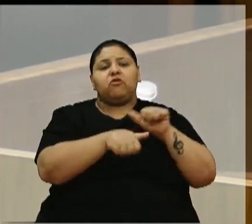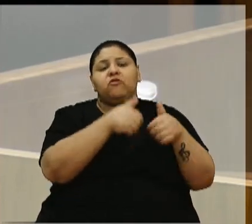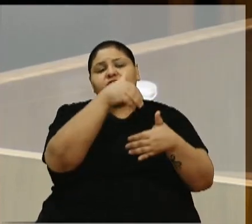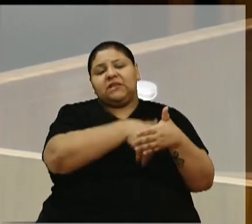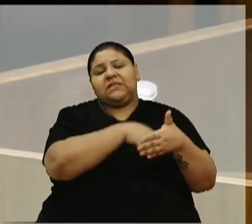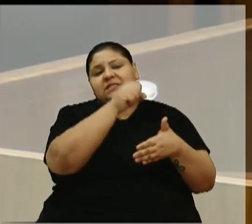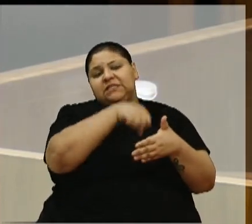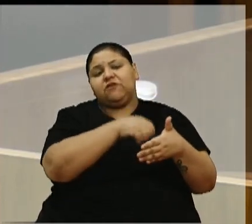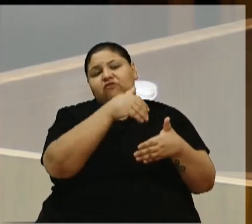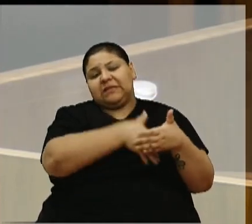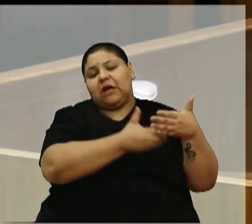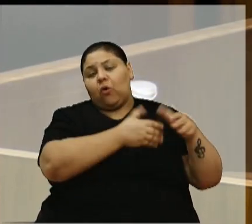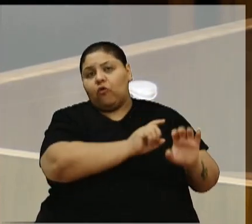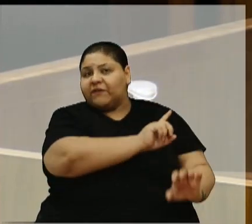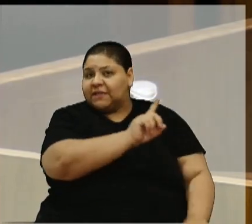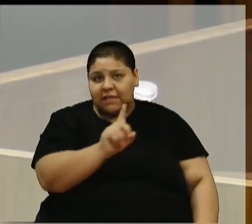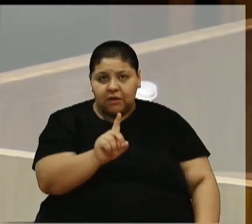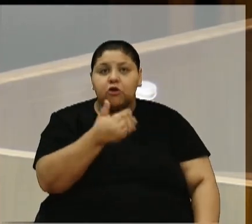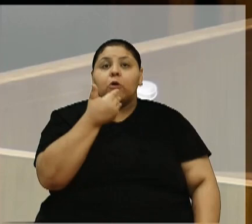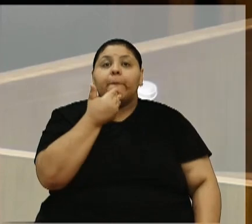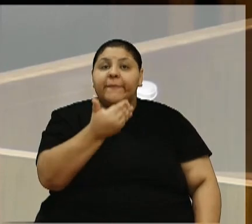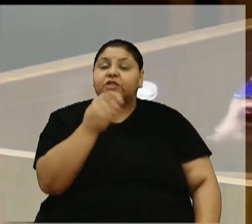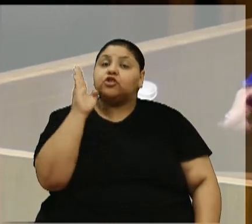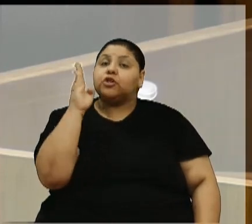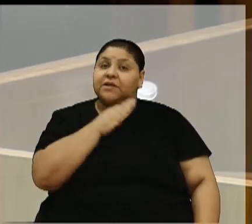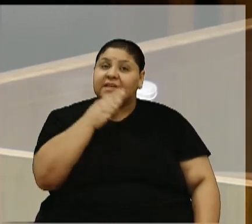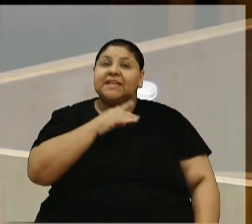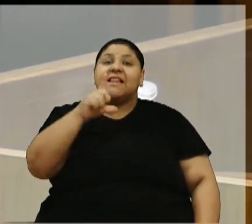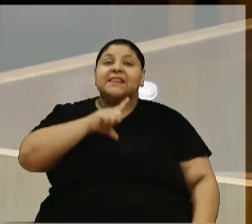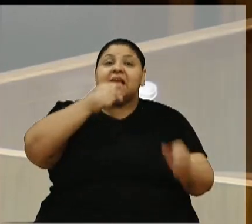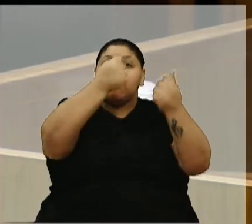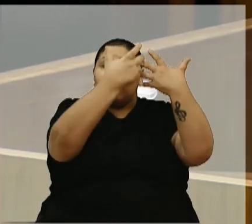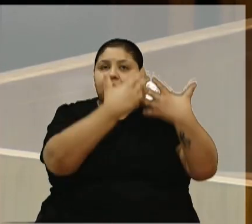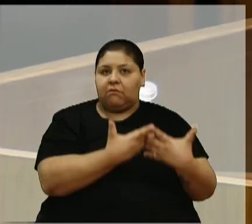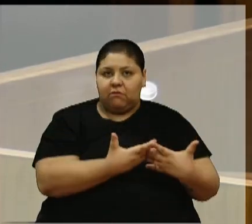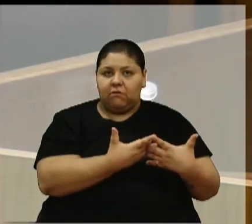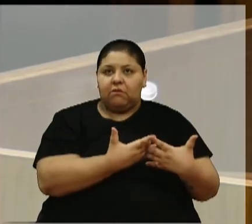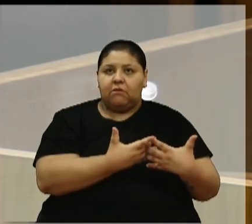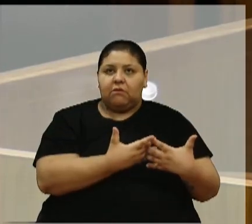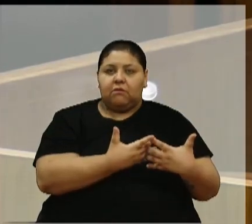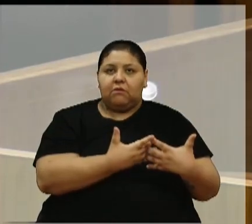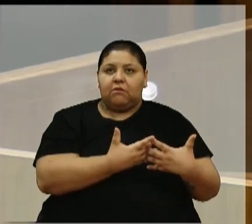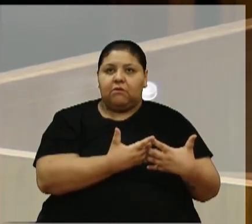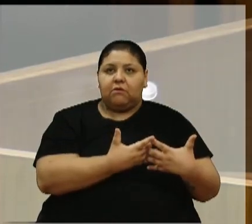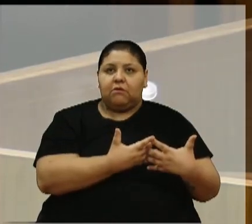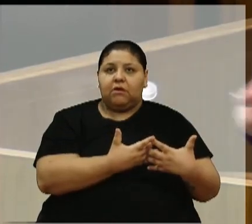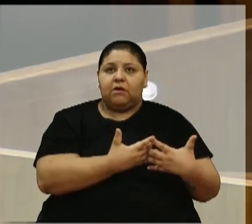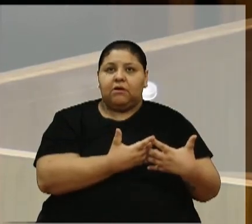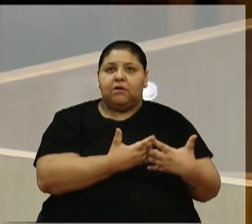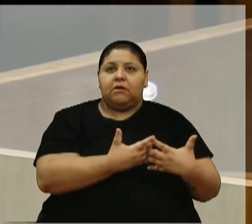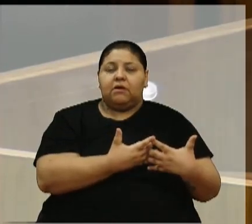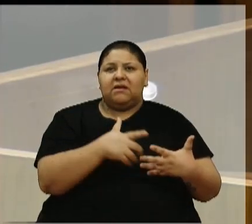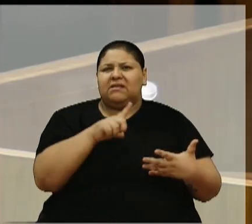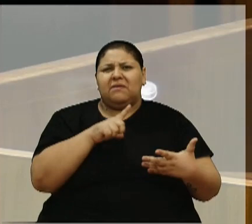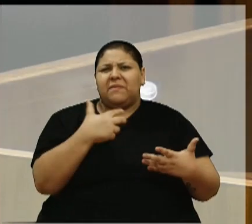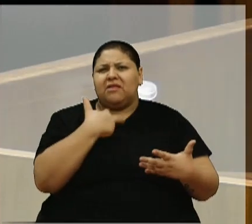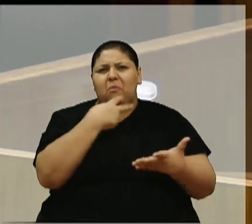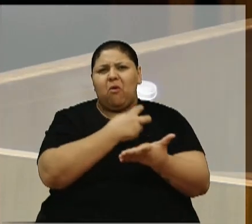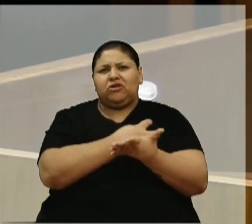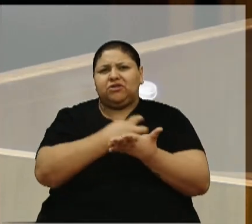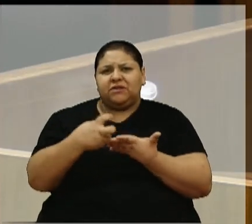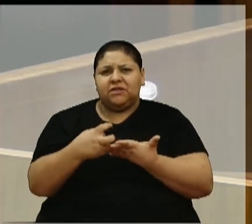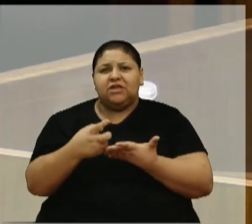favor, vou votar contra. Não, pedido de urgência tem justificativa, isso não é o caso de pedido de urgência e muito menos de impeachment. Nós